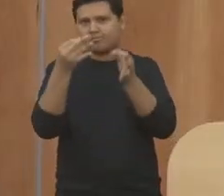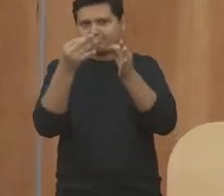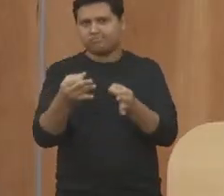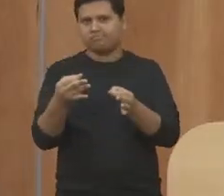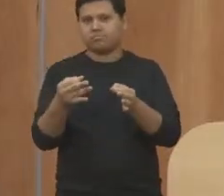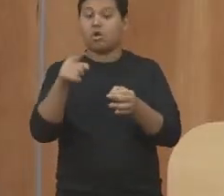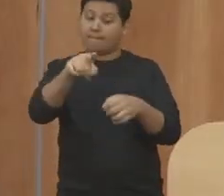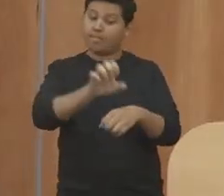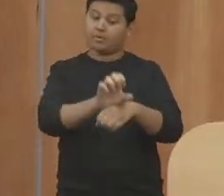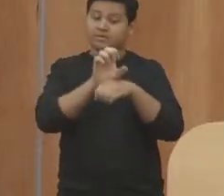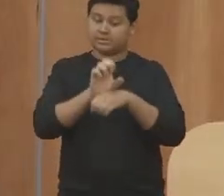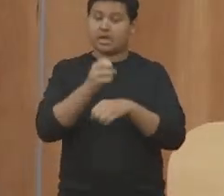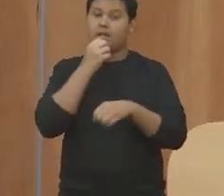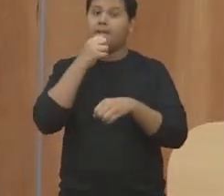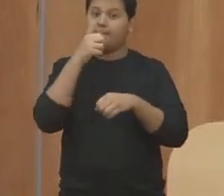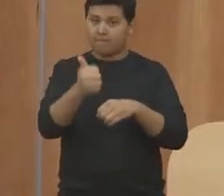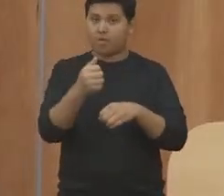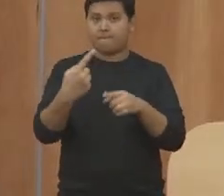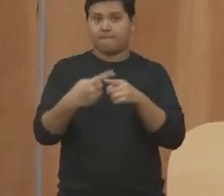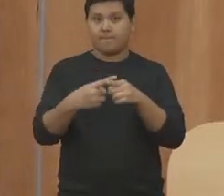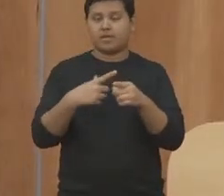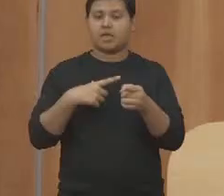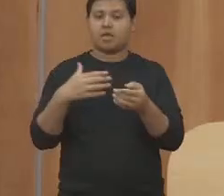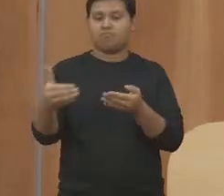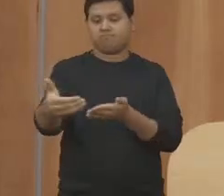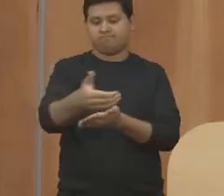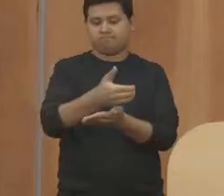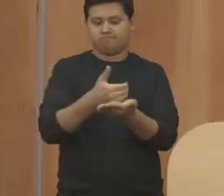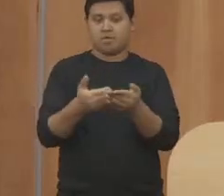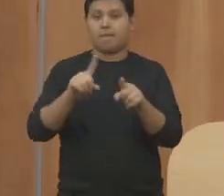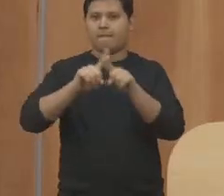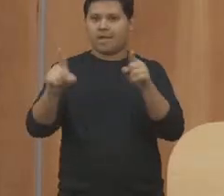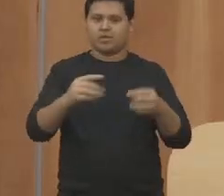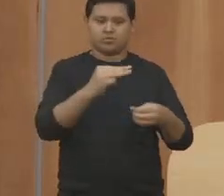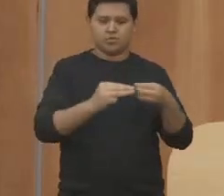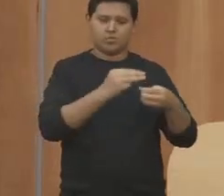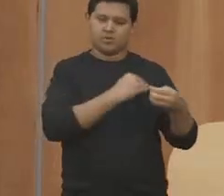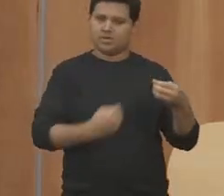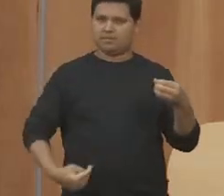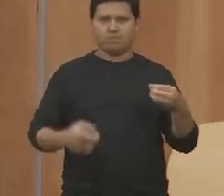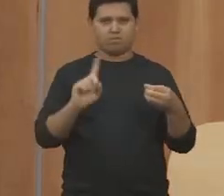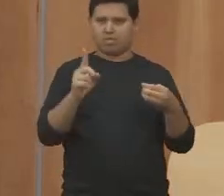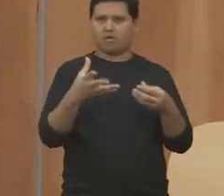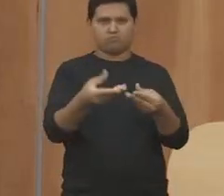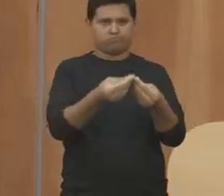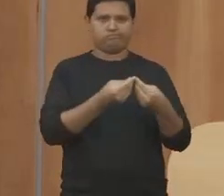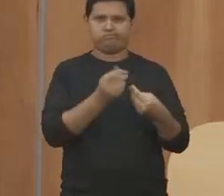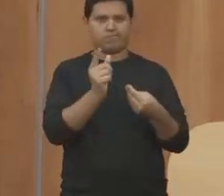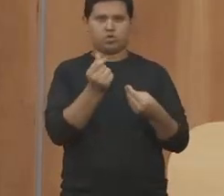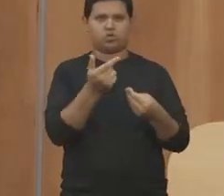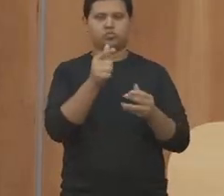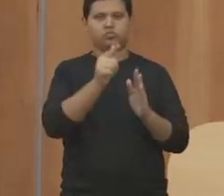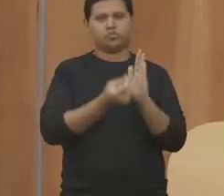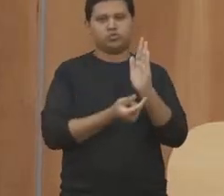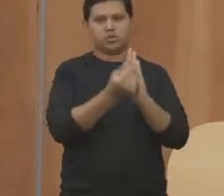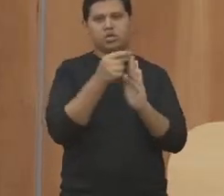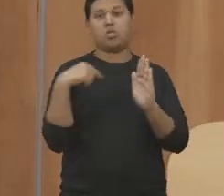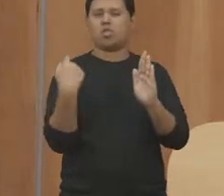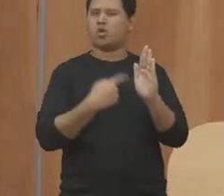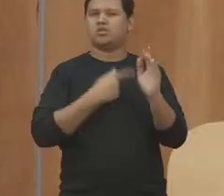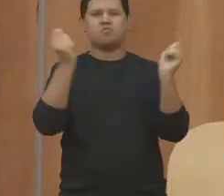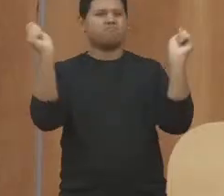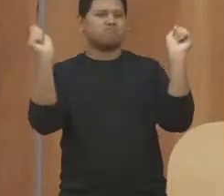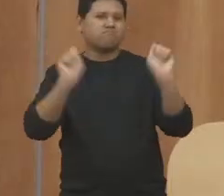Estado é bom, porque o Estado fica com essa fatia e o município perde. O que acontece? A gente não tem capacidade humana